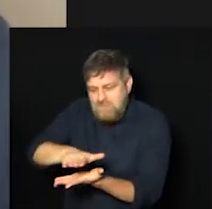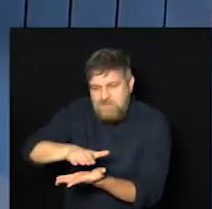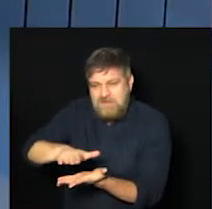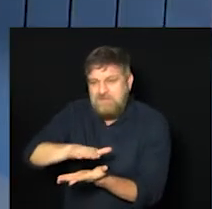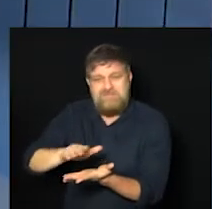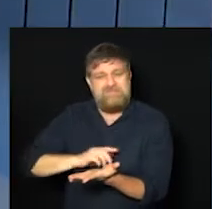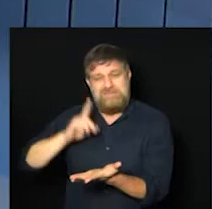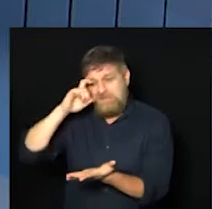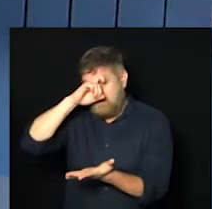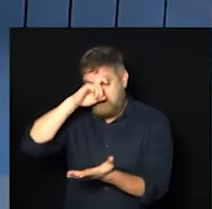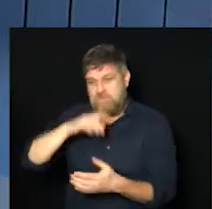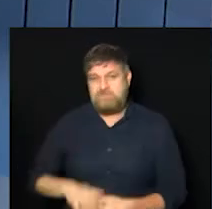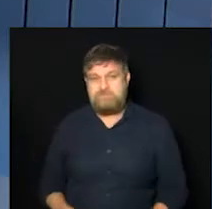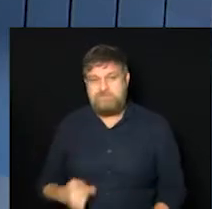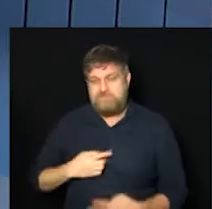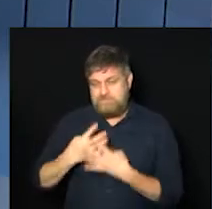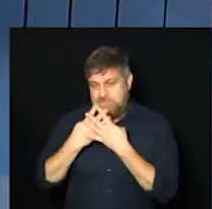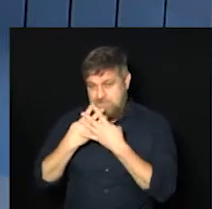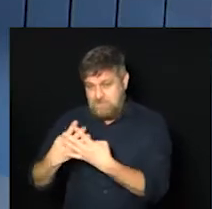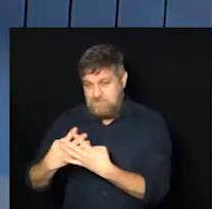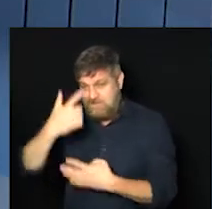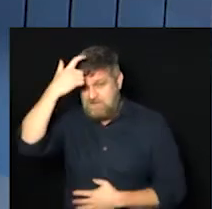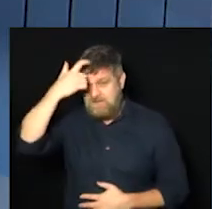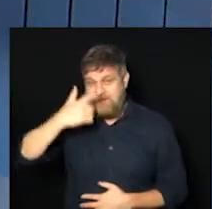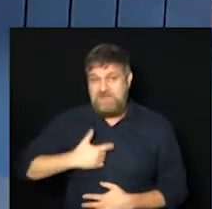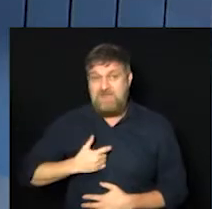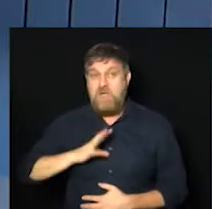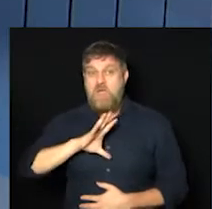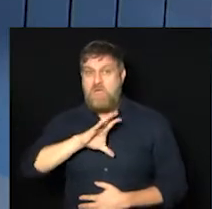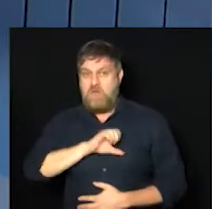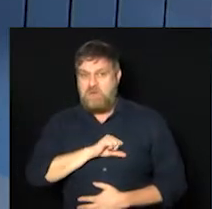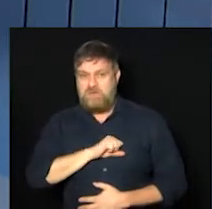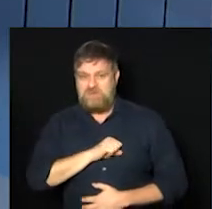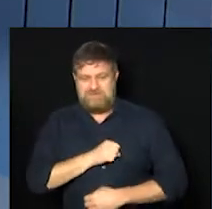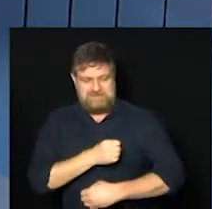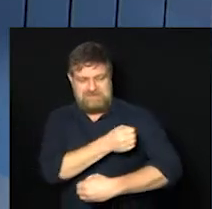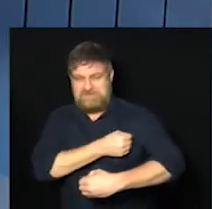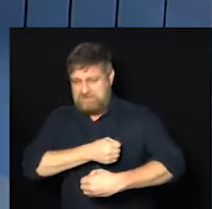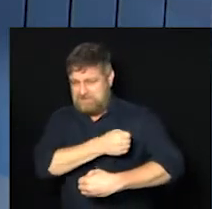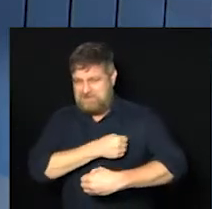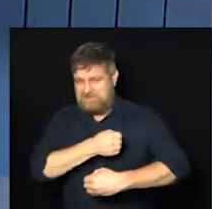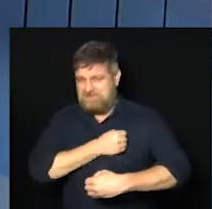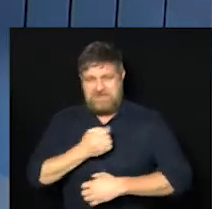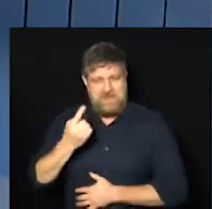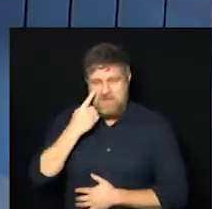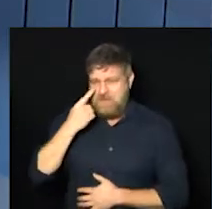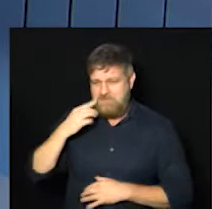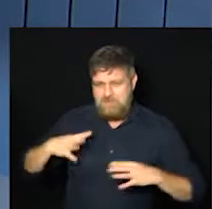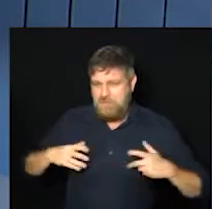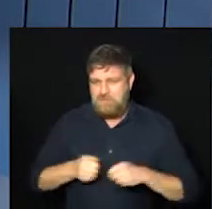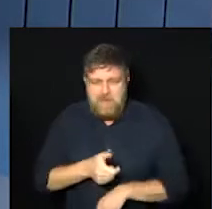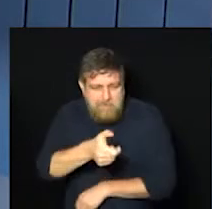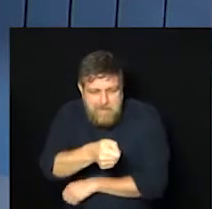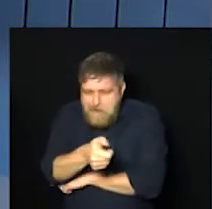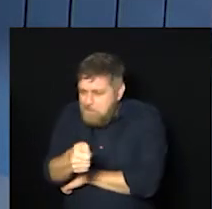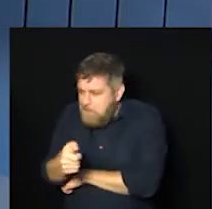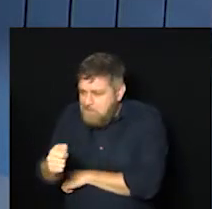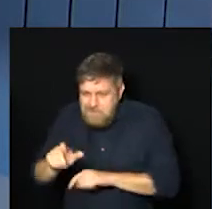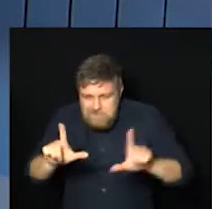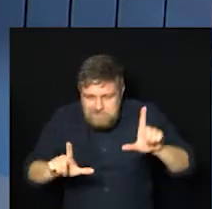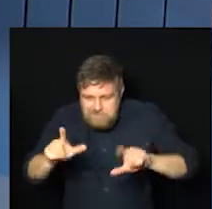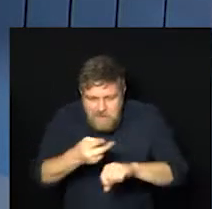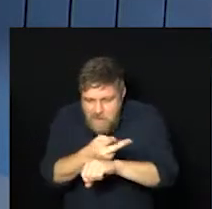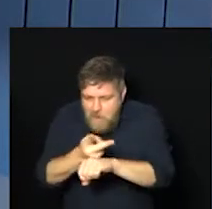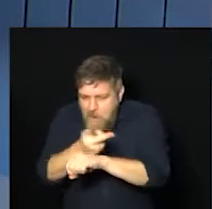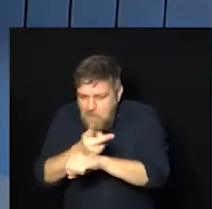confesso a você, Michel Amorim, que eu sou fã de programa de culinária. Eu assisto todos. Onde estiver passando, eu paro para assistir.